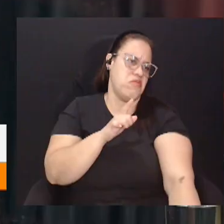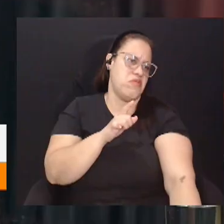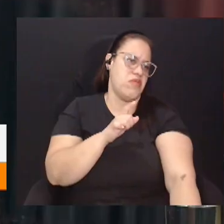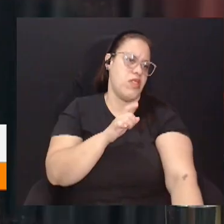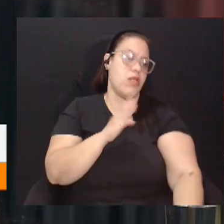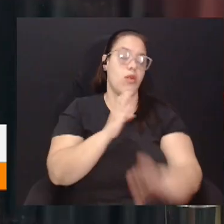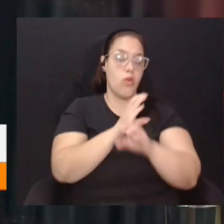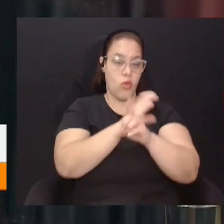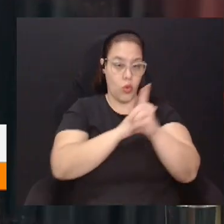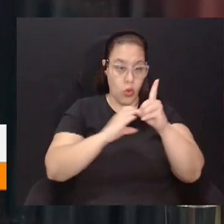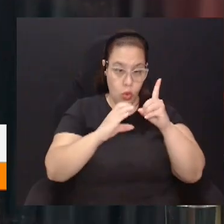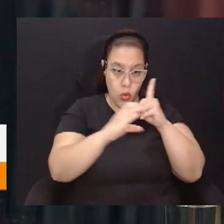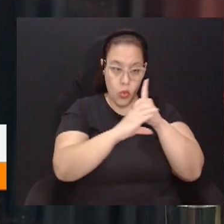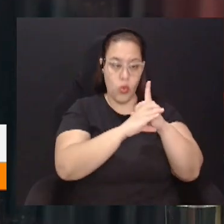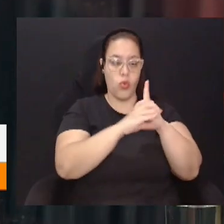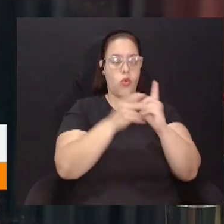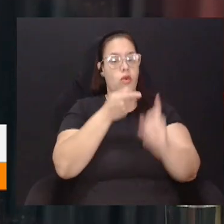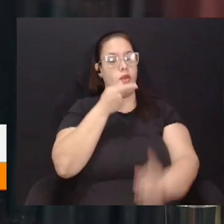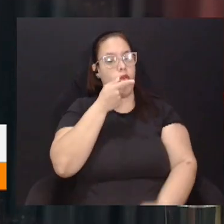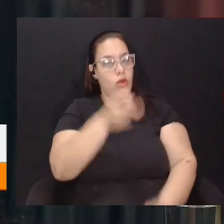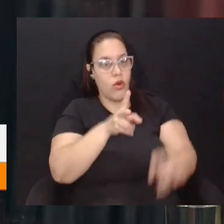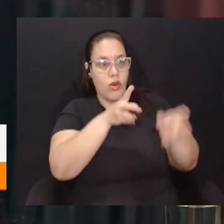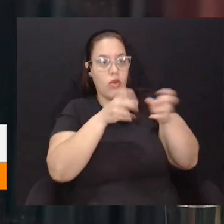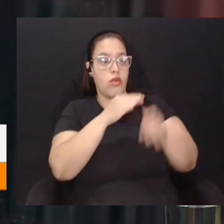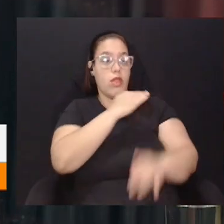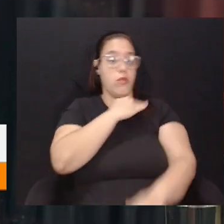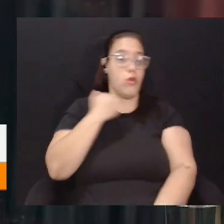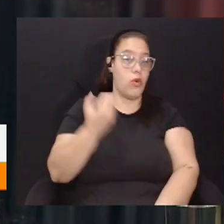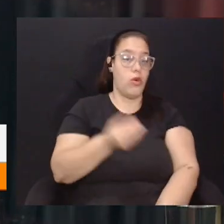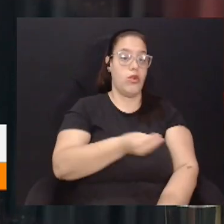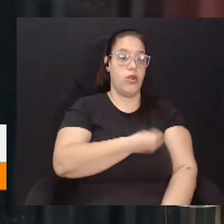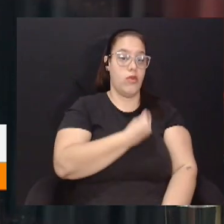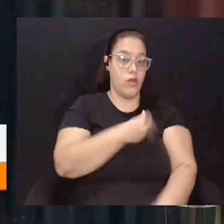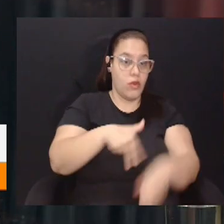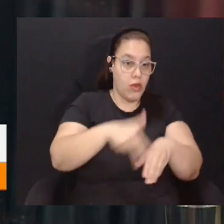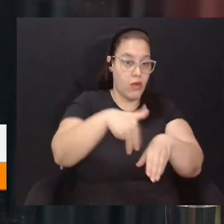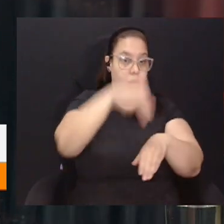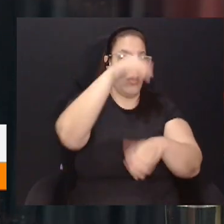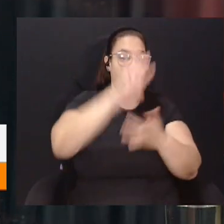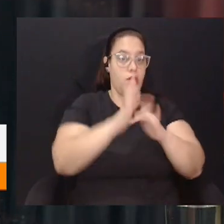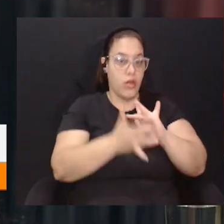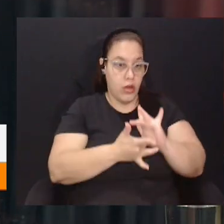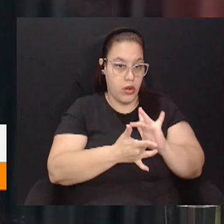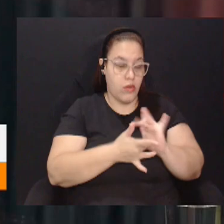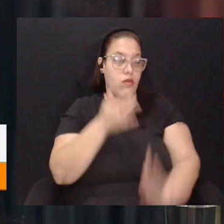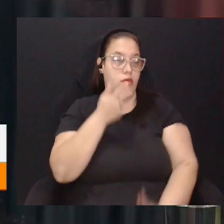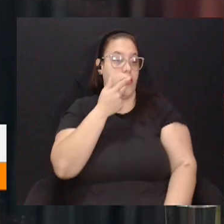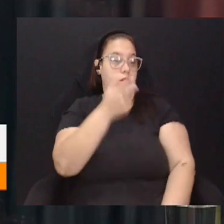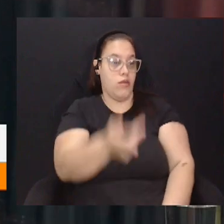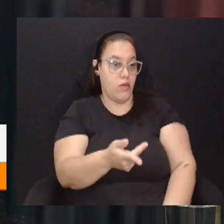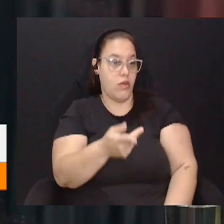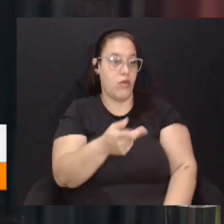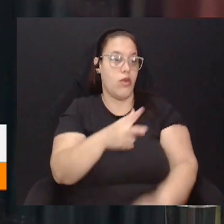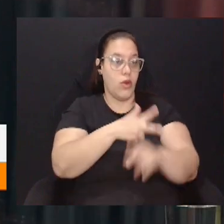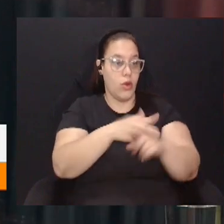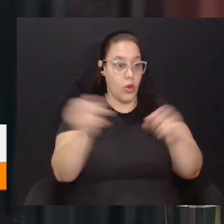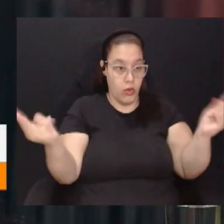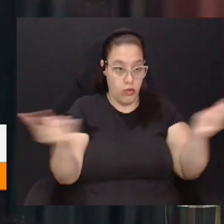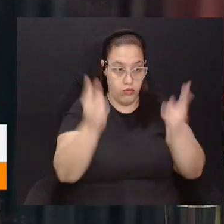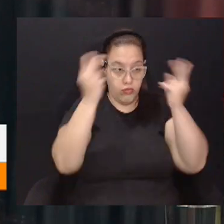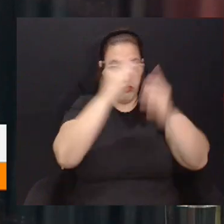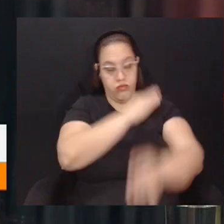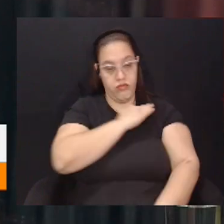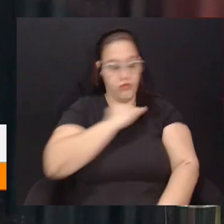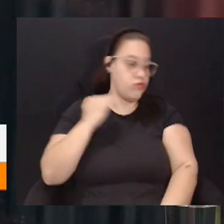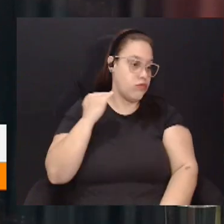que uhum. falam a respeito da morte e da ressurreição, falam a respeito da vitória sobre a morte.